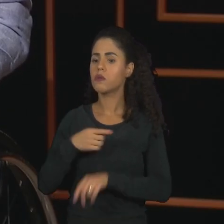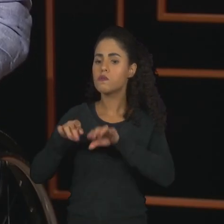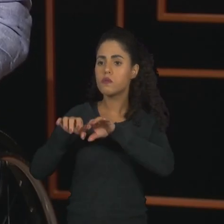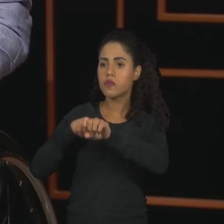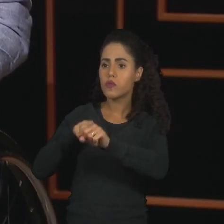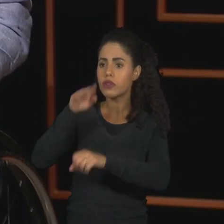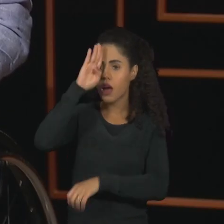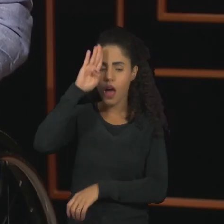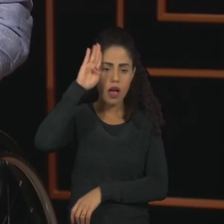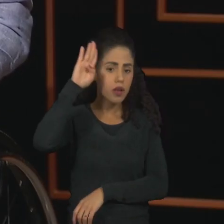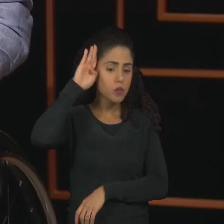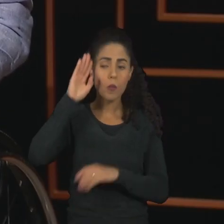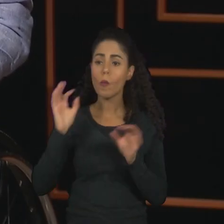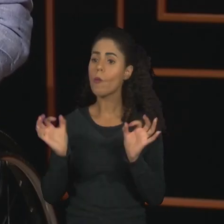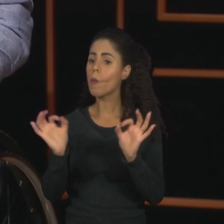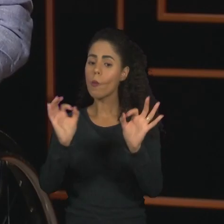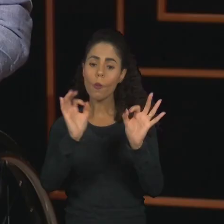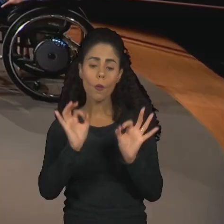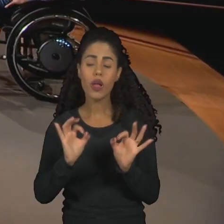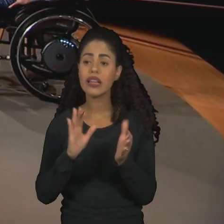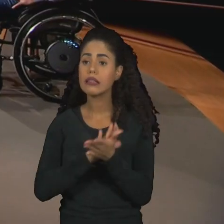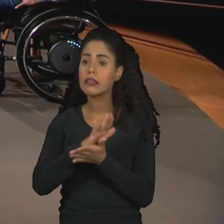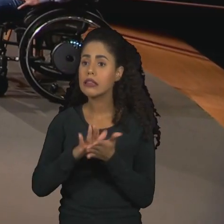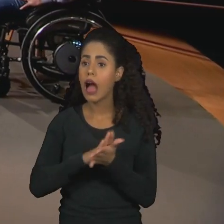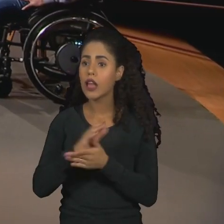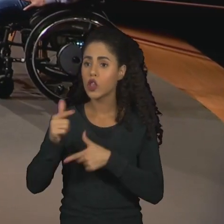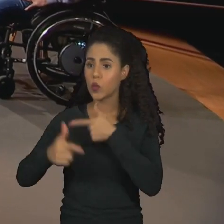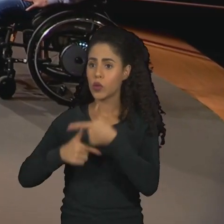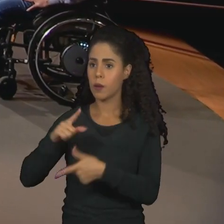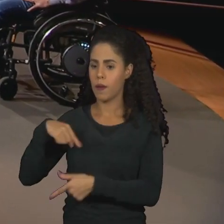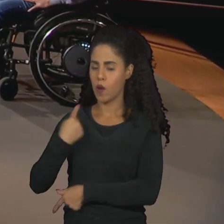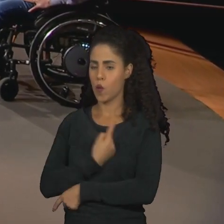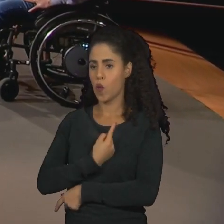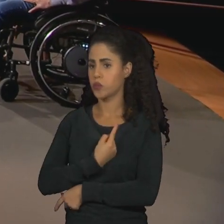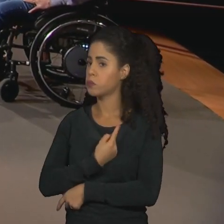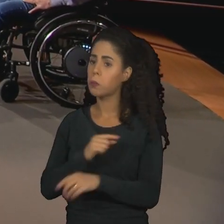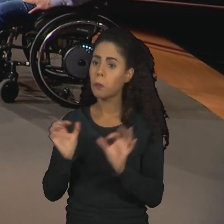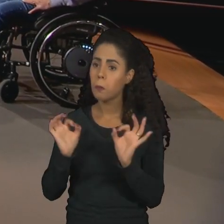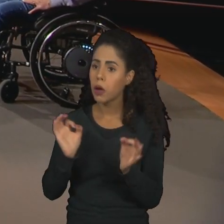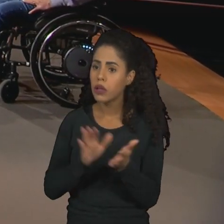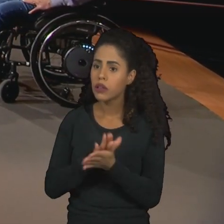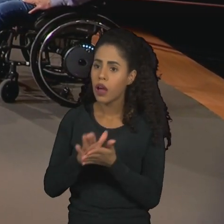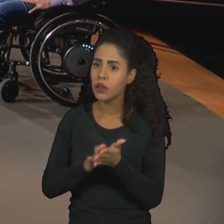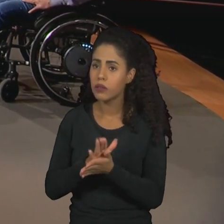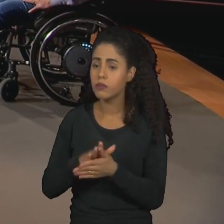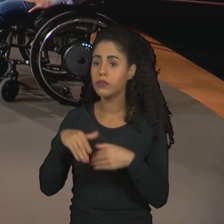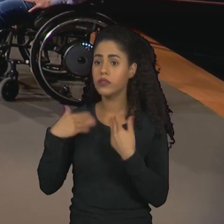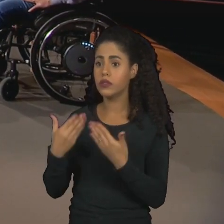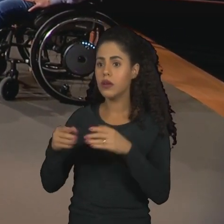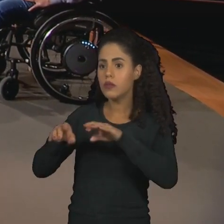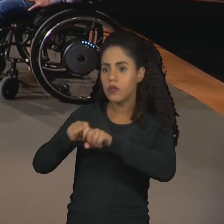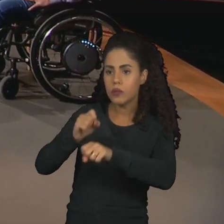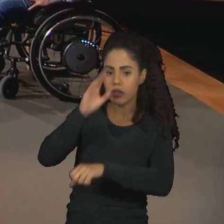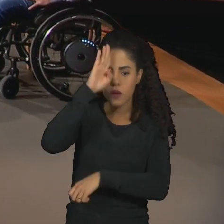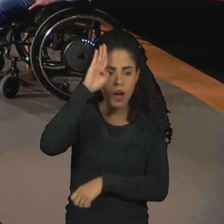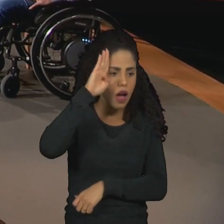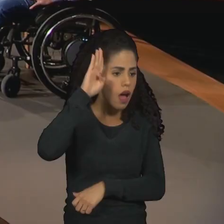formação acadêmica no nosso trabalho, né? A formação